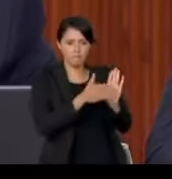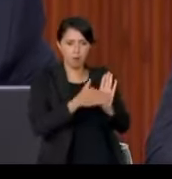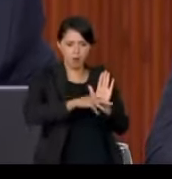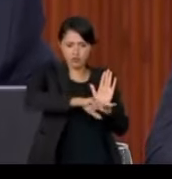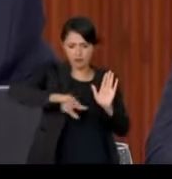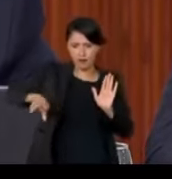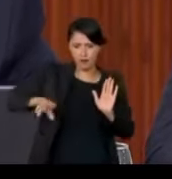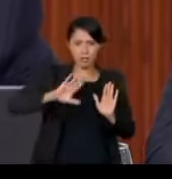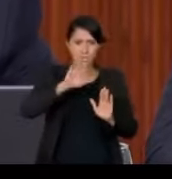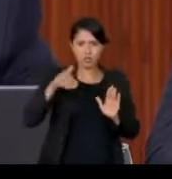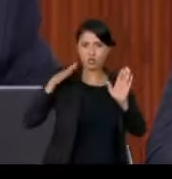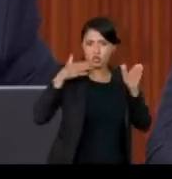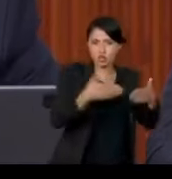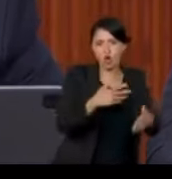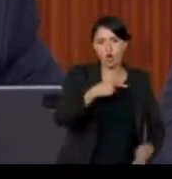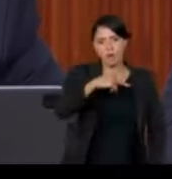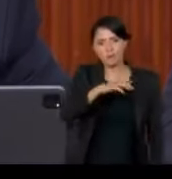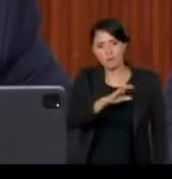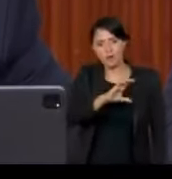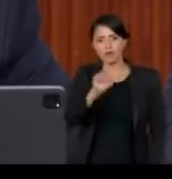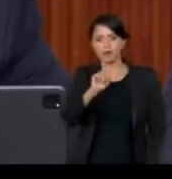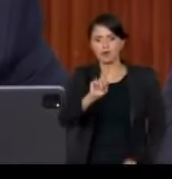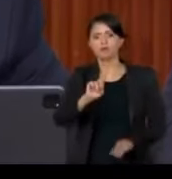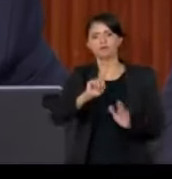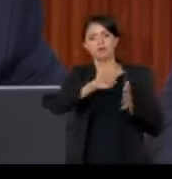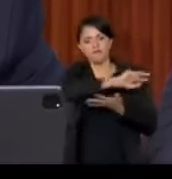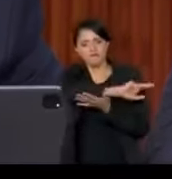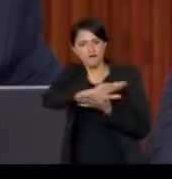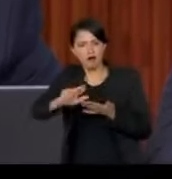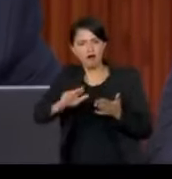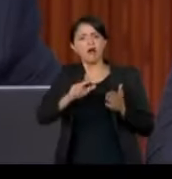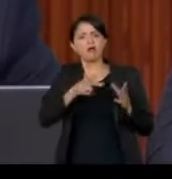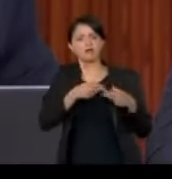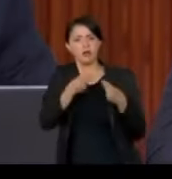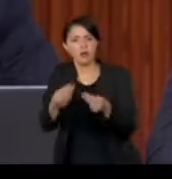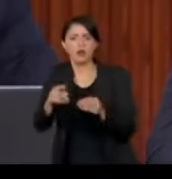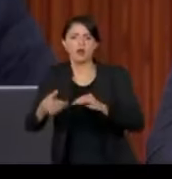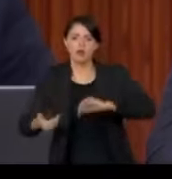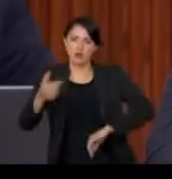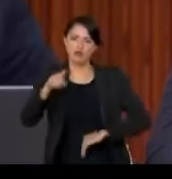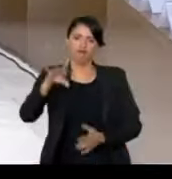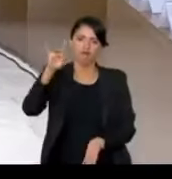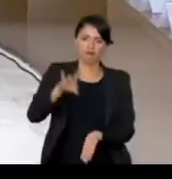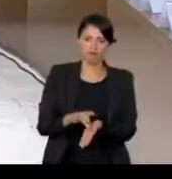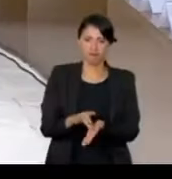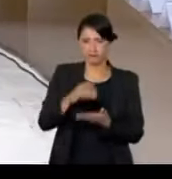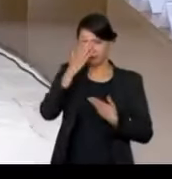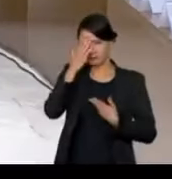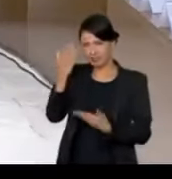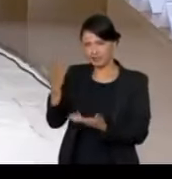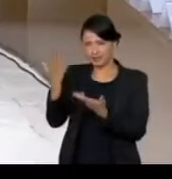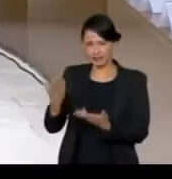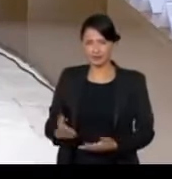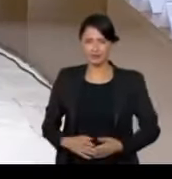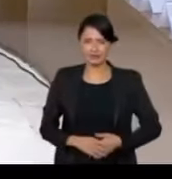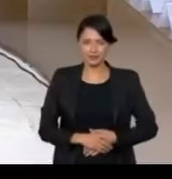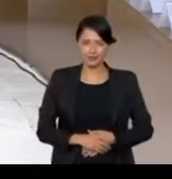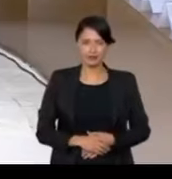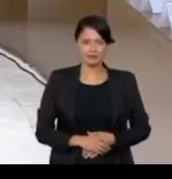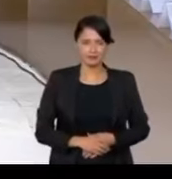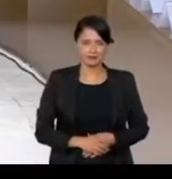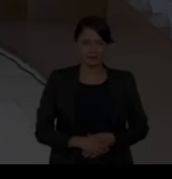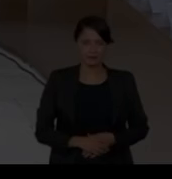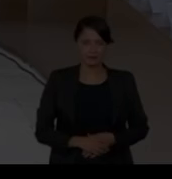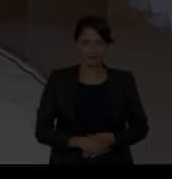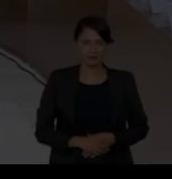se limitar à PEC, mas mandar um grande pacote para o Congresso Nacional, que pode ser bastante efetivo. Obrigado, Tarciso.